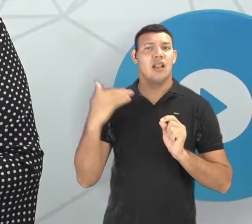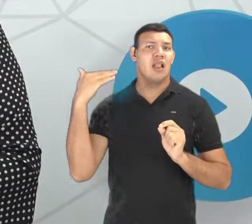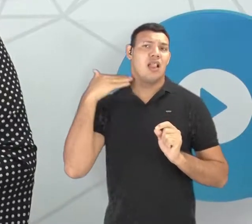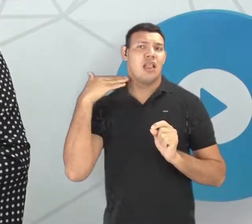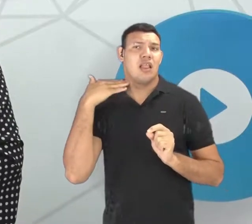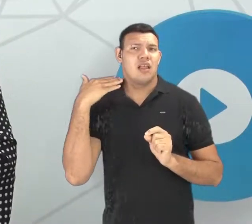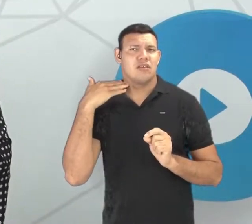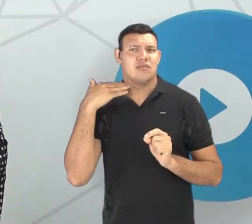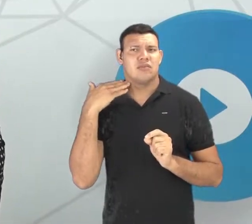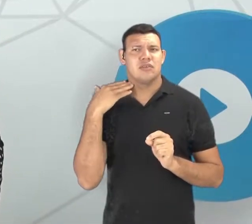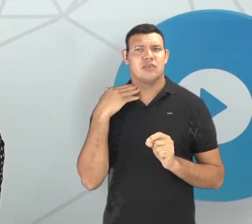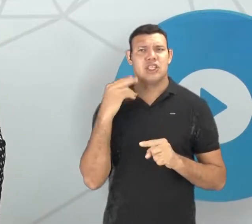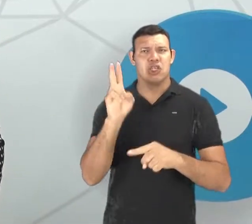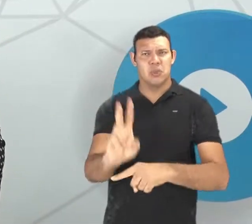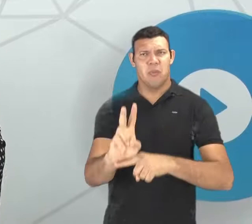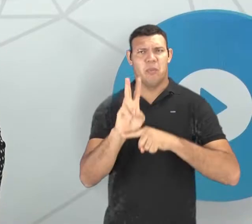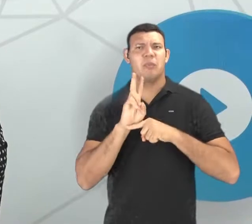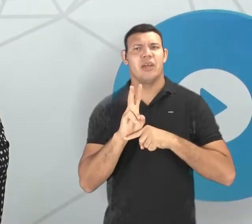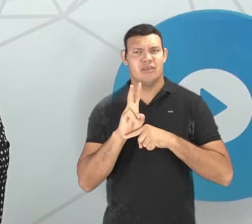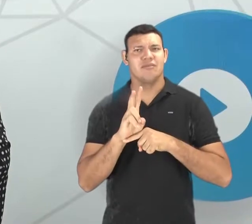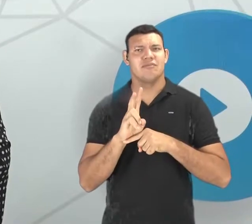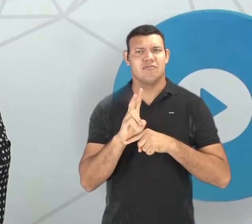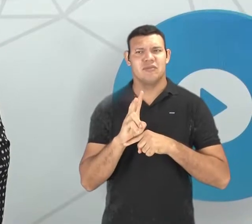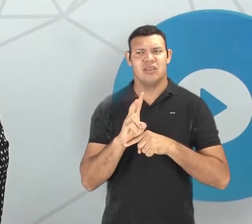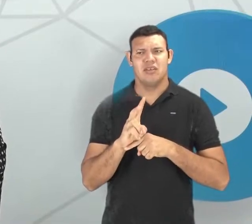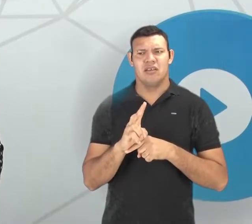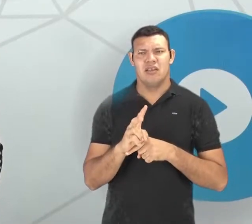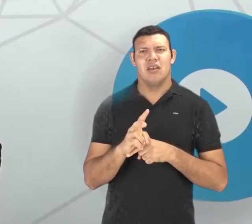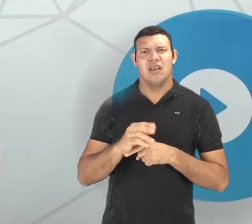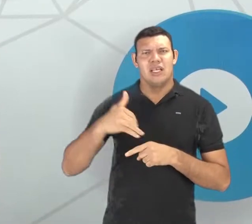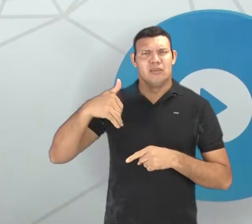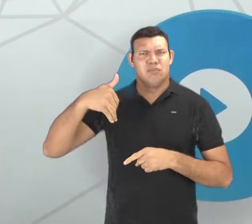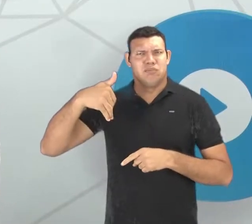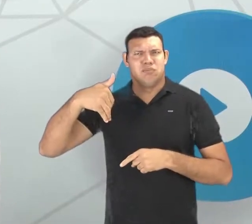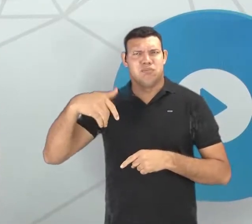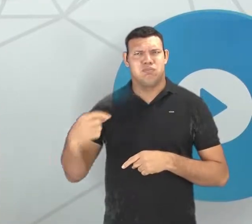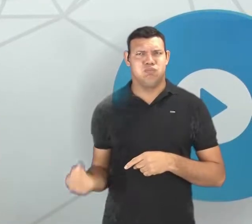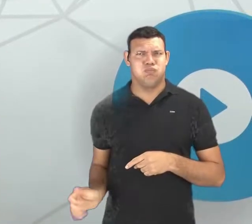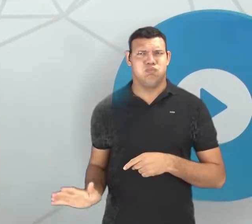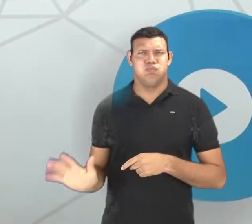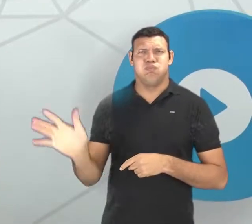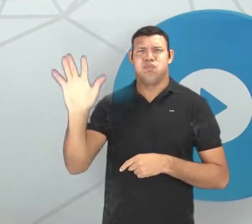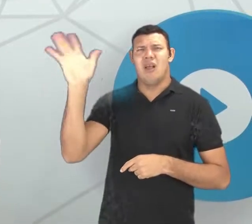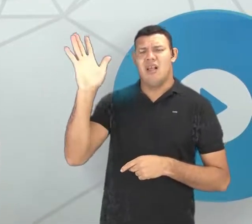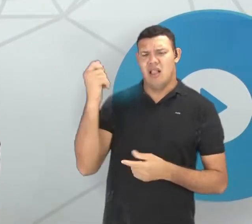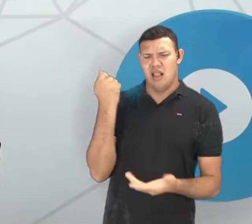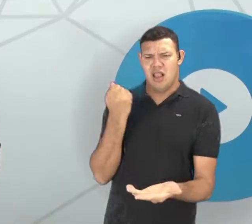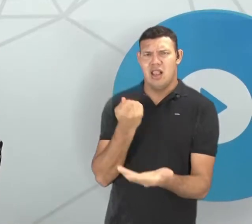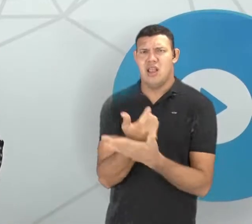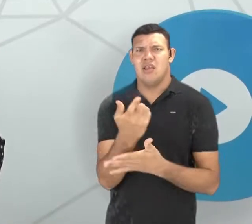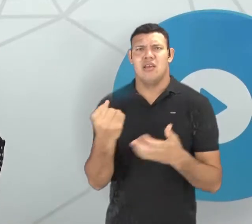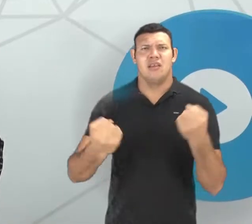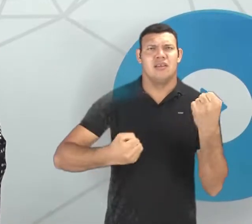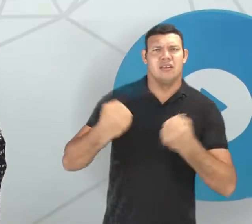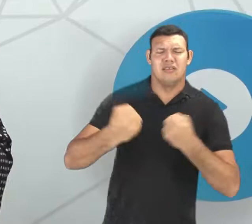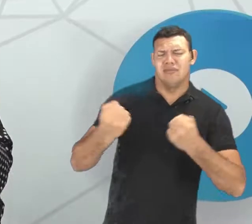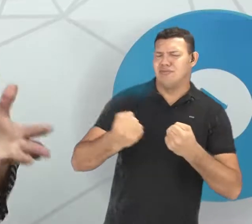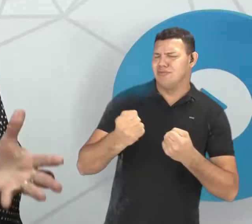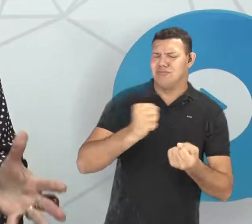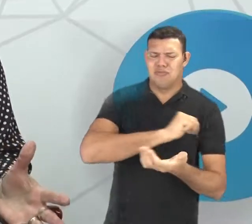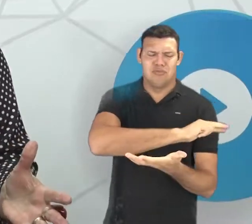Tira o financiamento, empréstimos do banco impagáveis para o cidadão. Ele compra carros, ele compra,